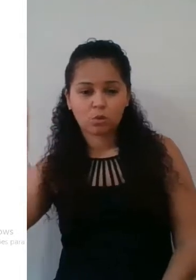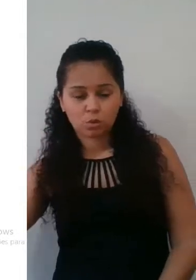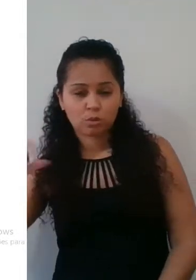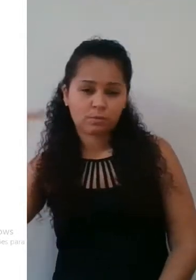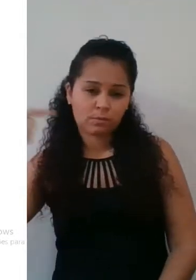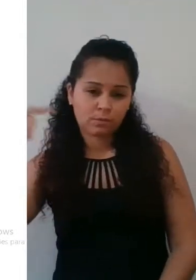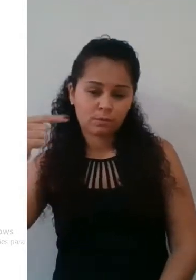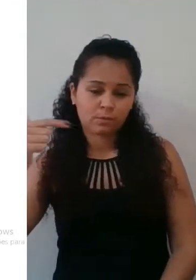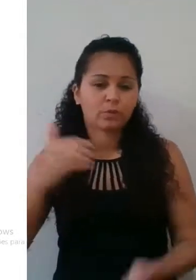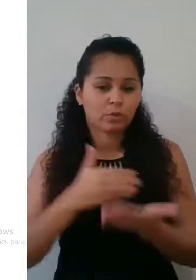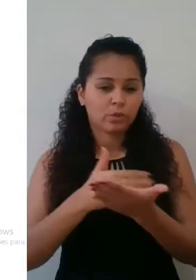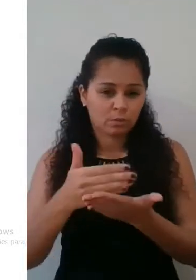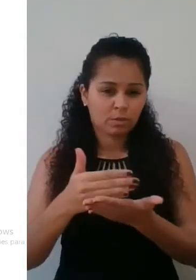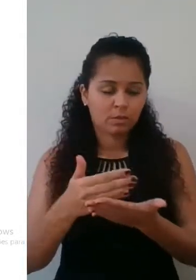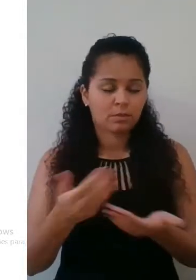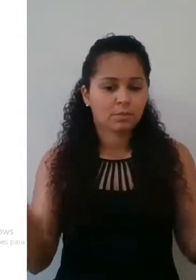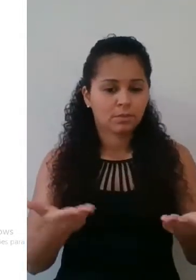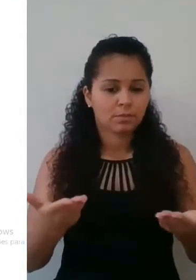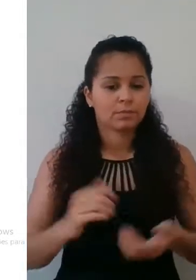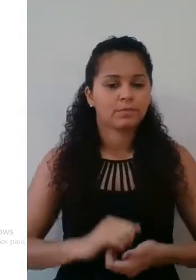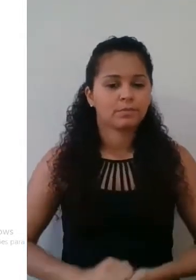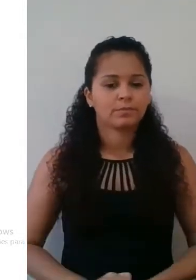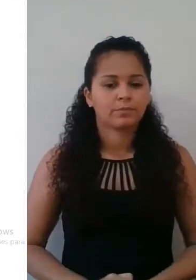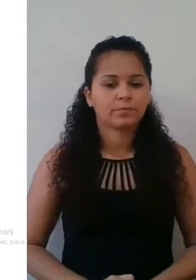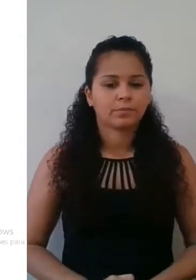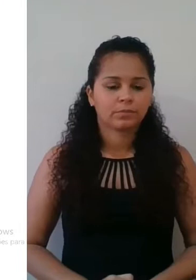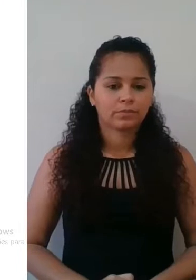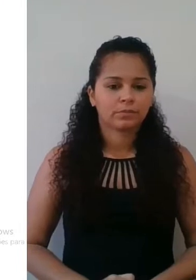2, ok? Então, começaremos assim.